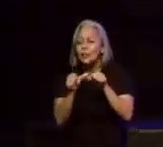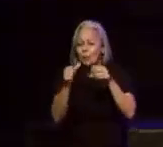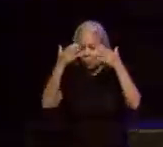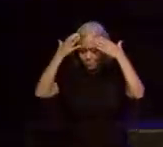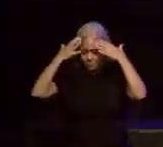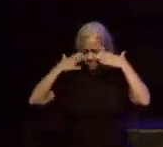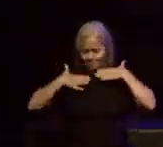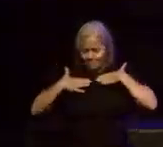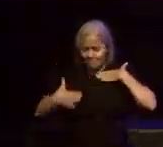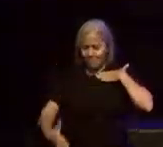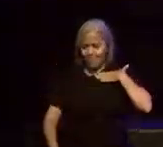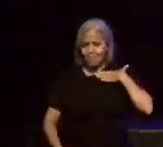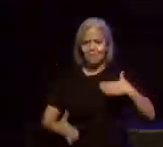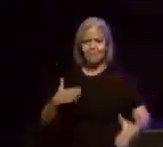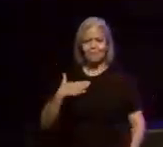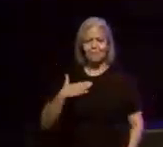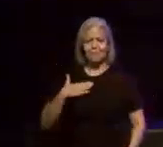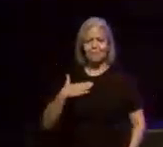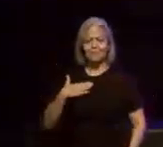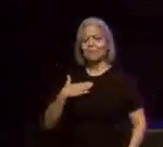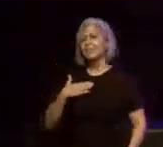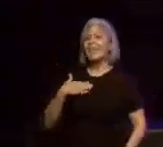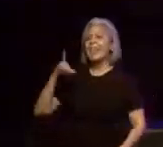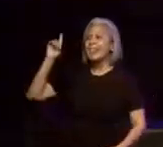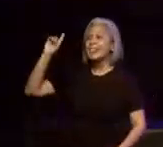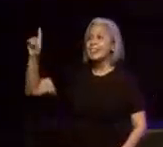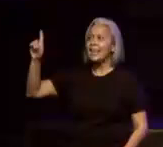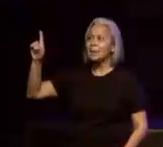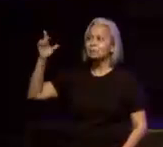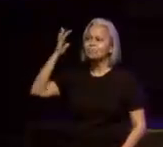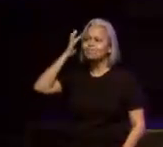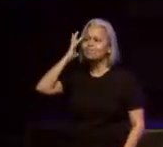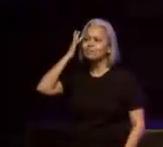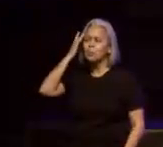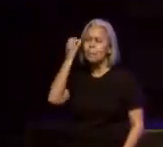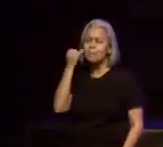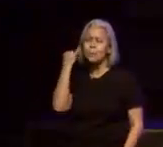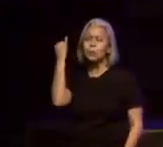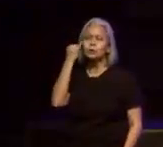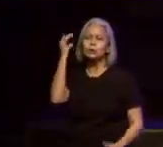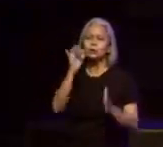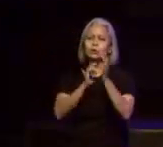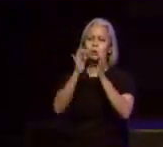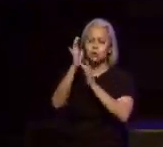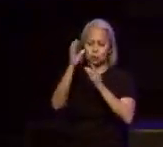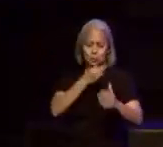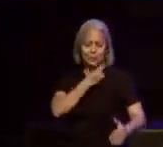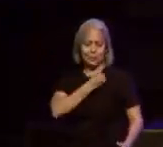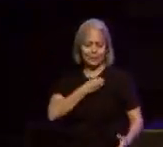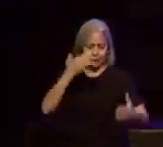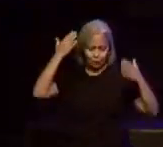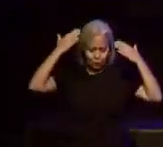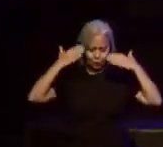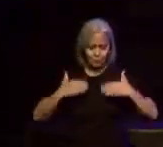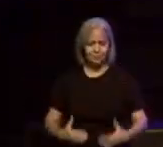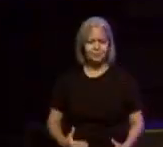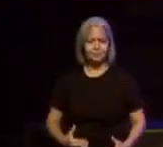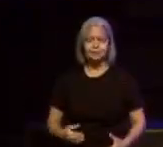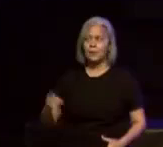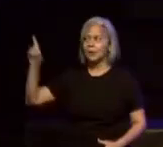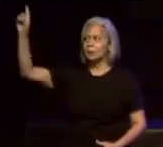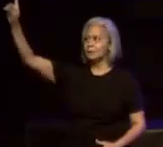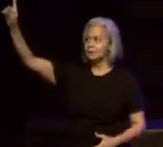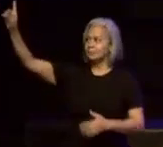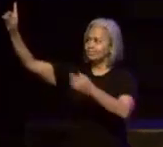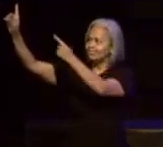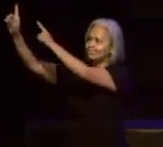muito importante Jesus estar aqui presente fisicamente. Era importante. Jesus é chamado dessa maneira.